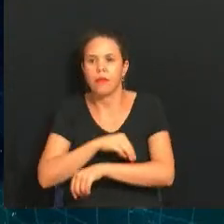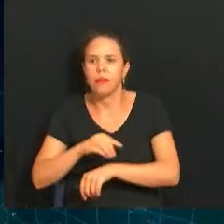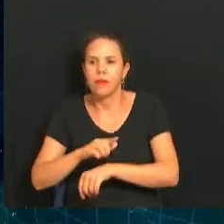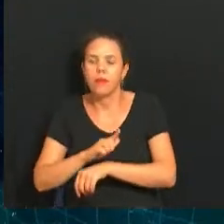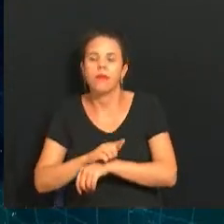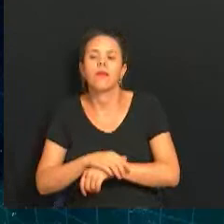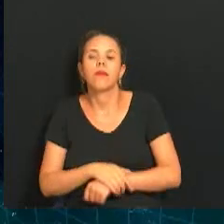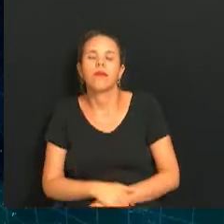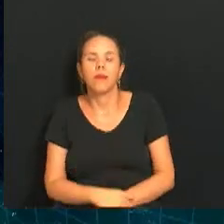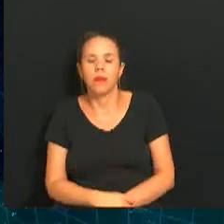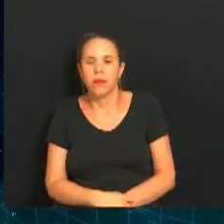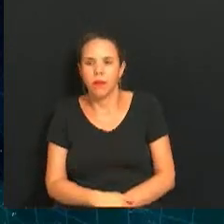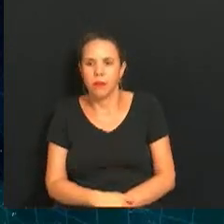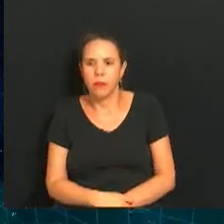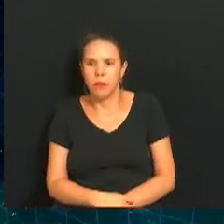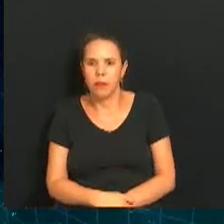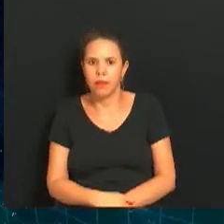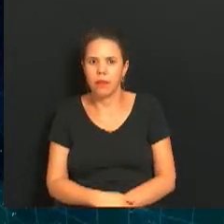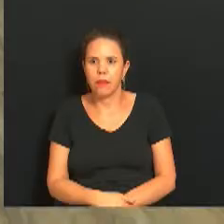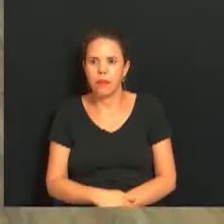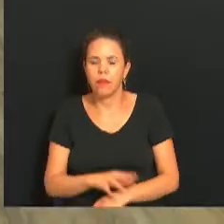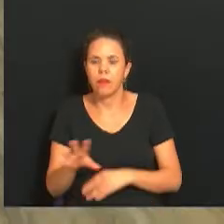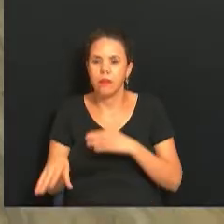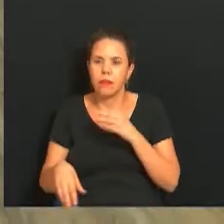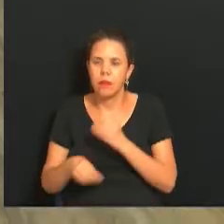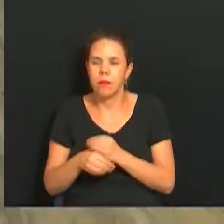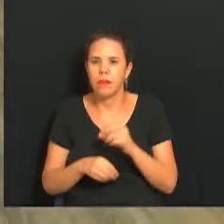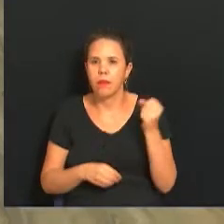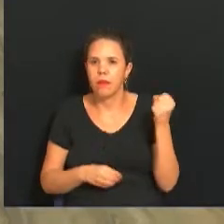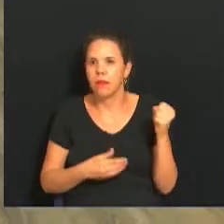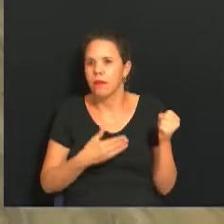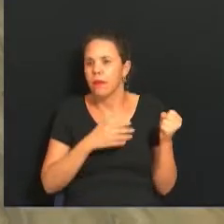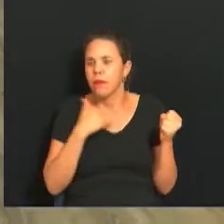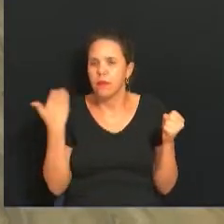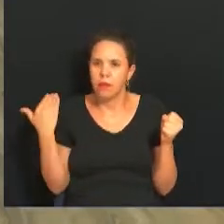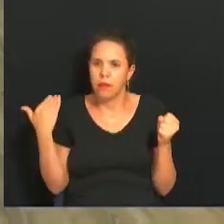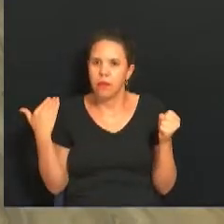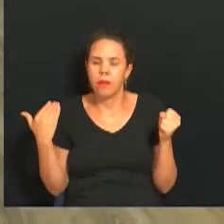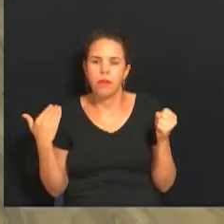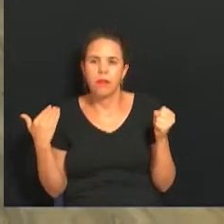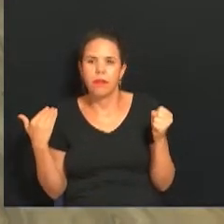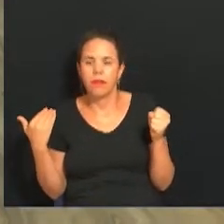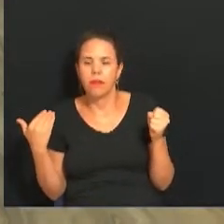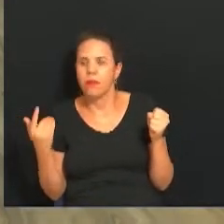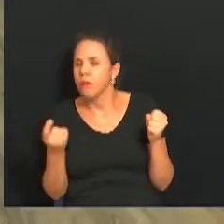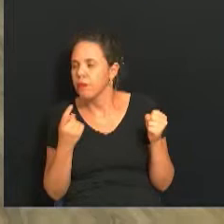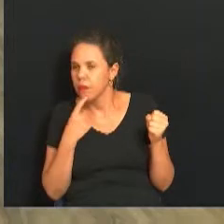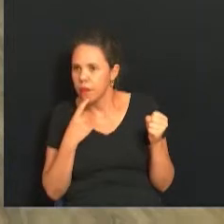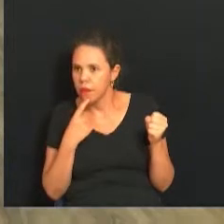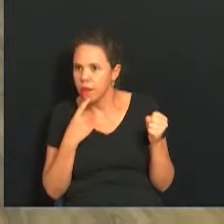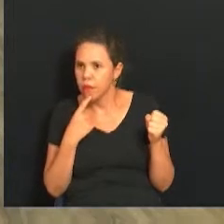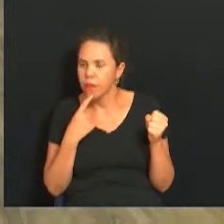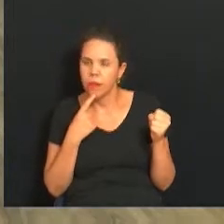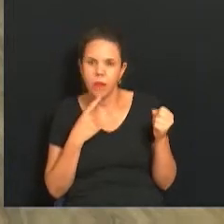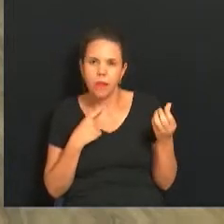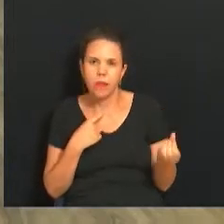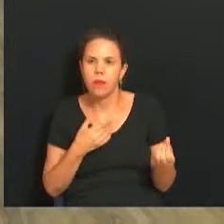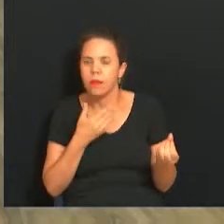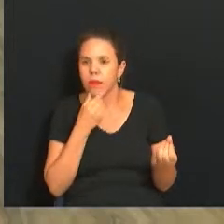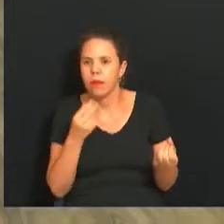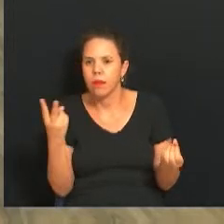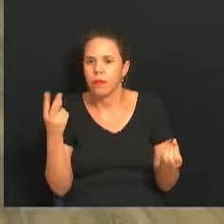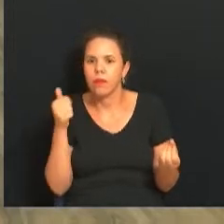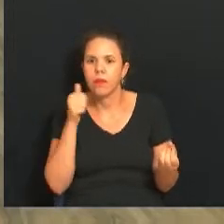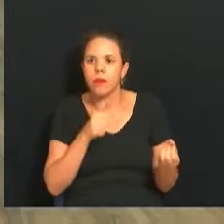De acordo com esta última atualização, 8 óbitos foram registrados na cidade de Campinas, 6 homens e 2